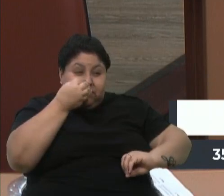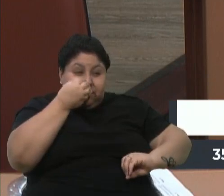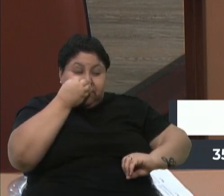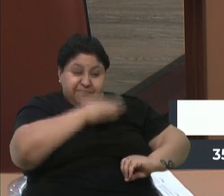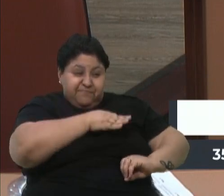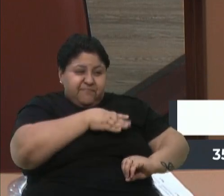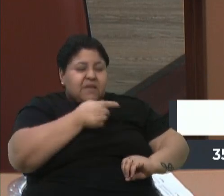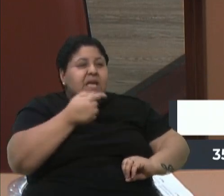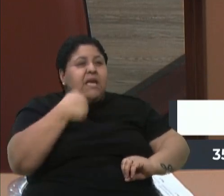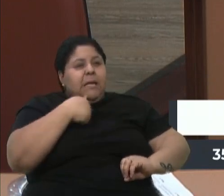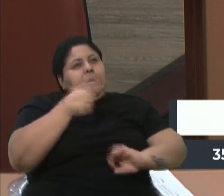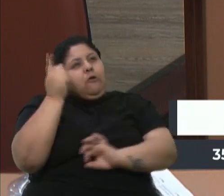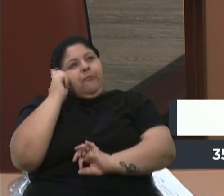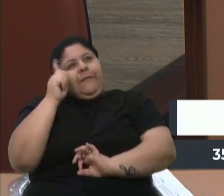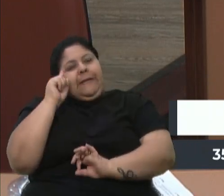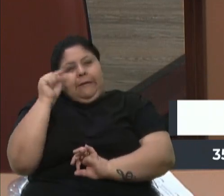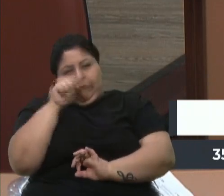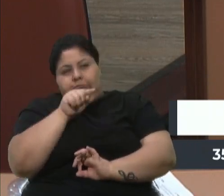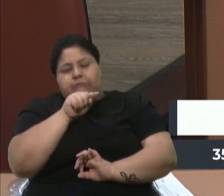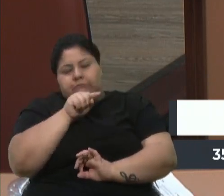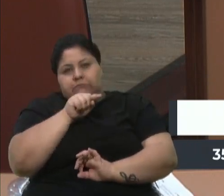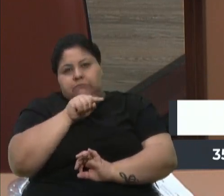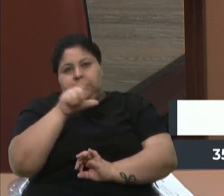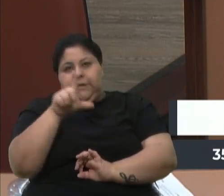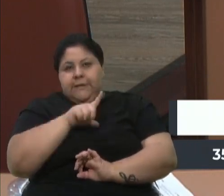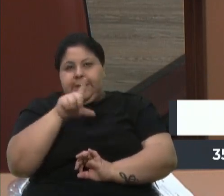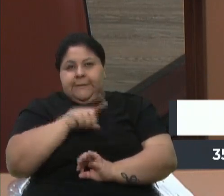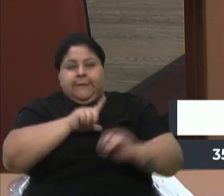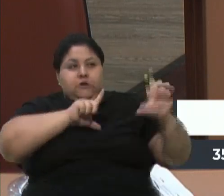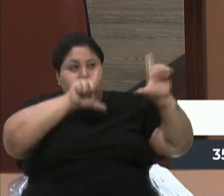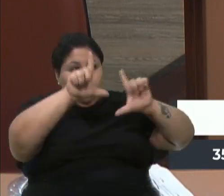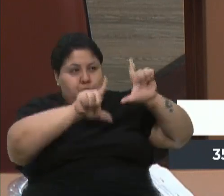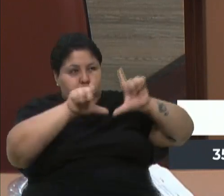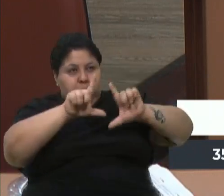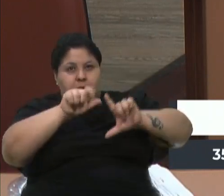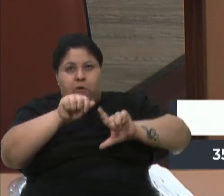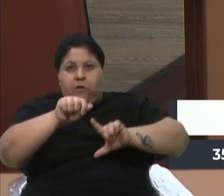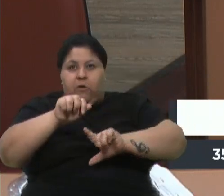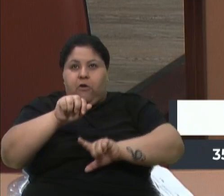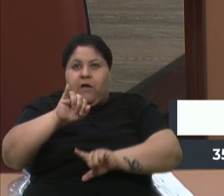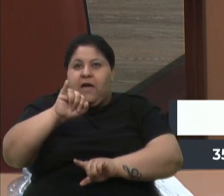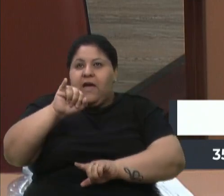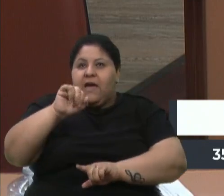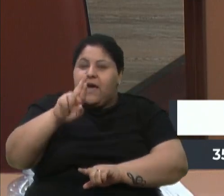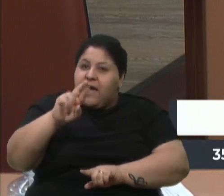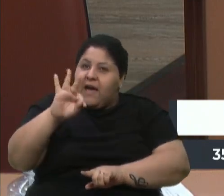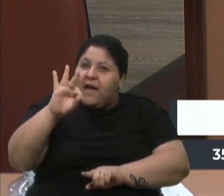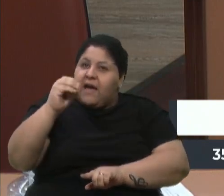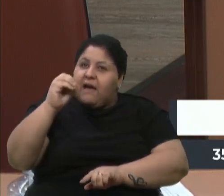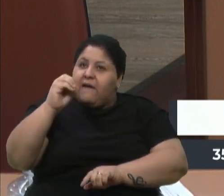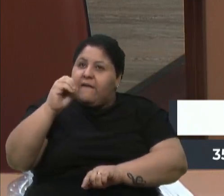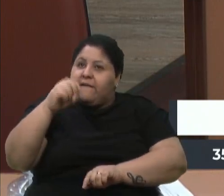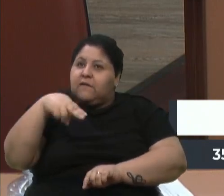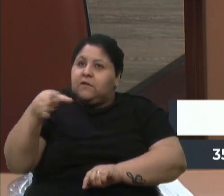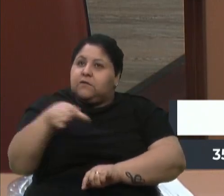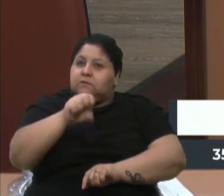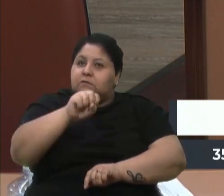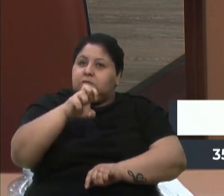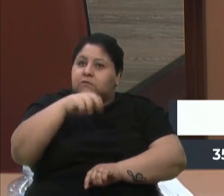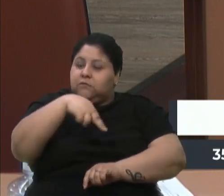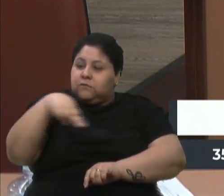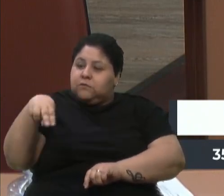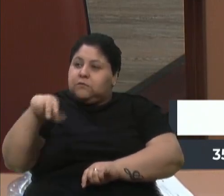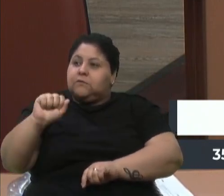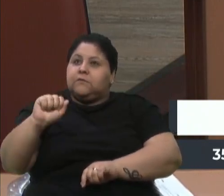ali nós tínhamos um mural do Ayrton Senna, que era belíssimo, né? Mas os anos se passaram, atualmente a gente não consegue